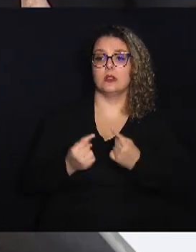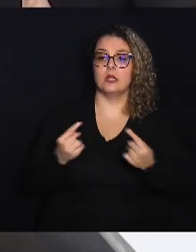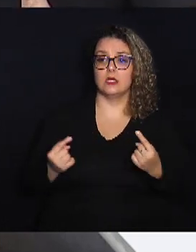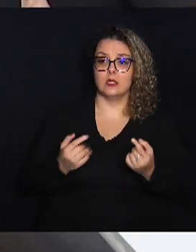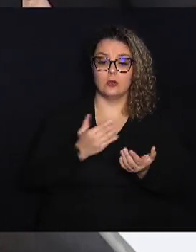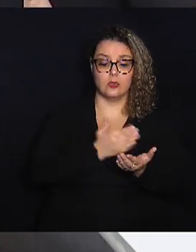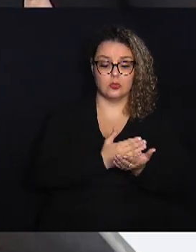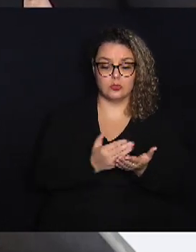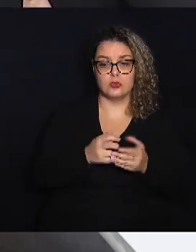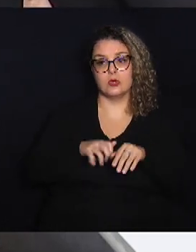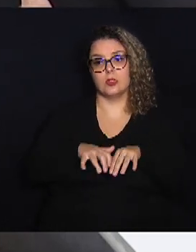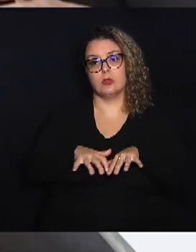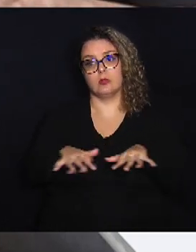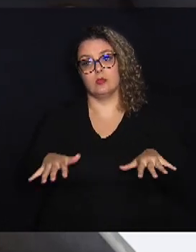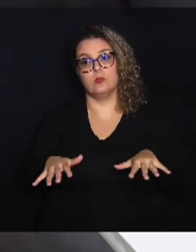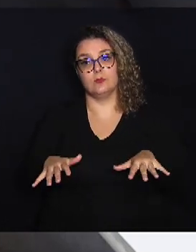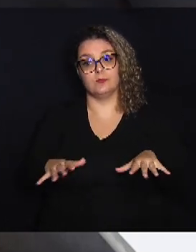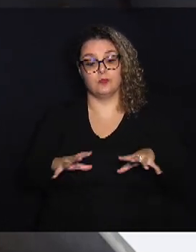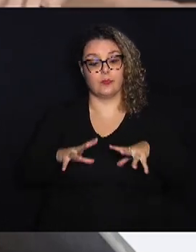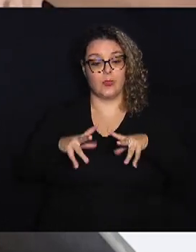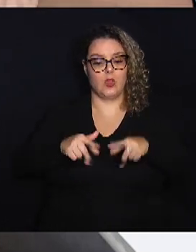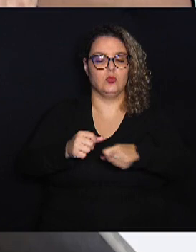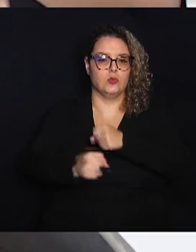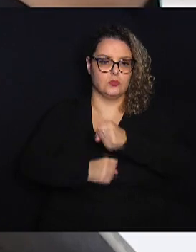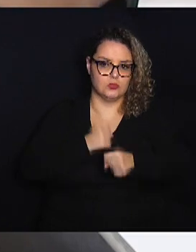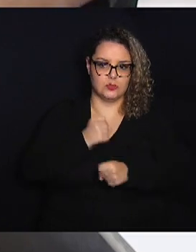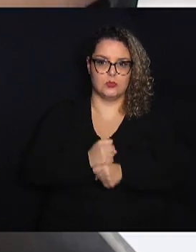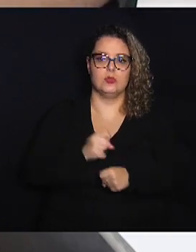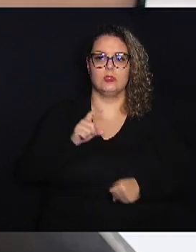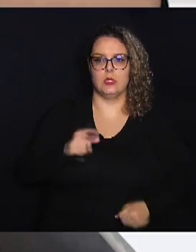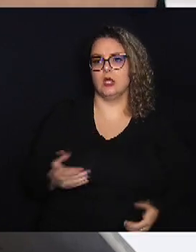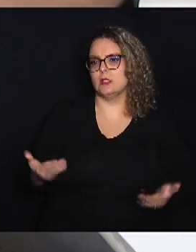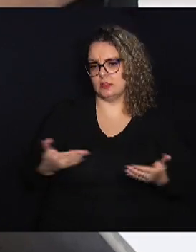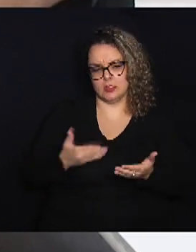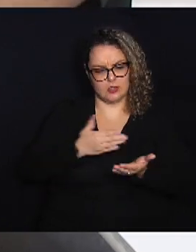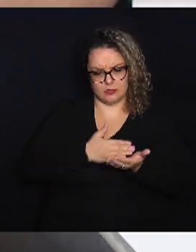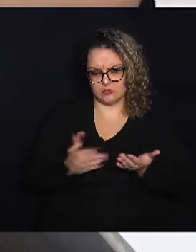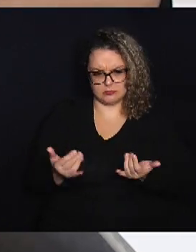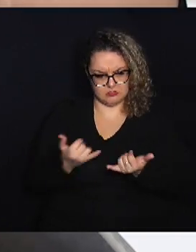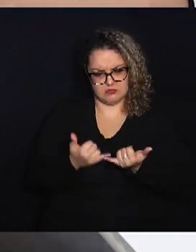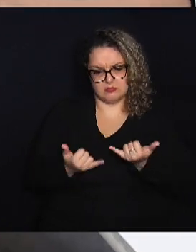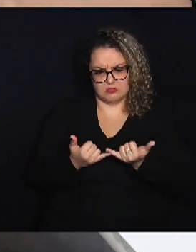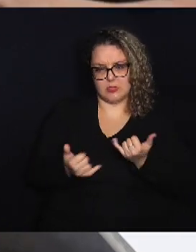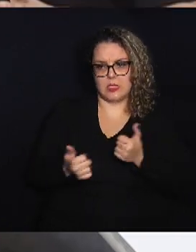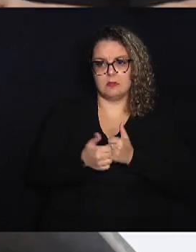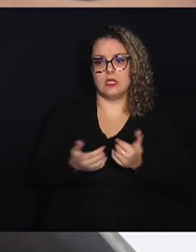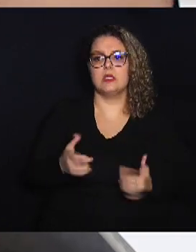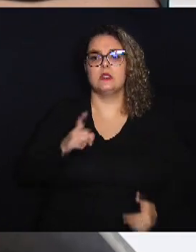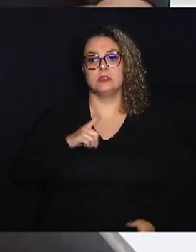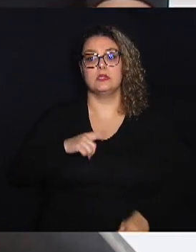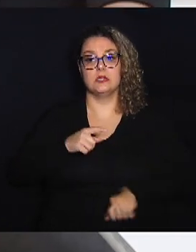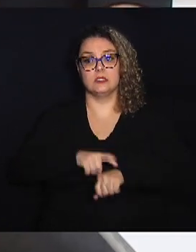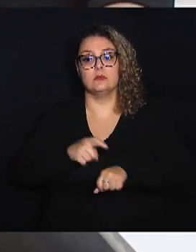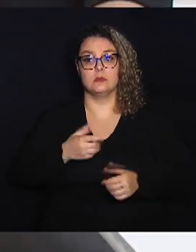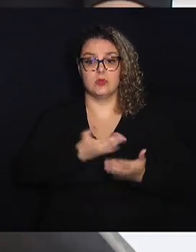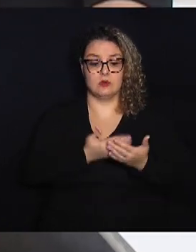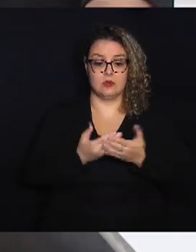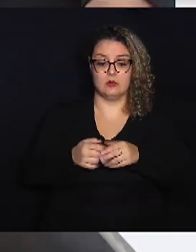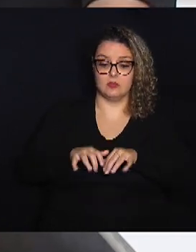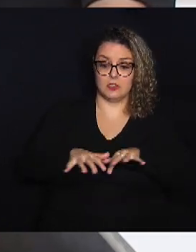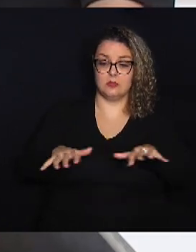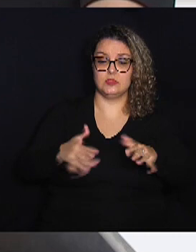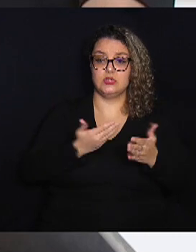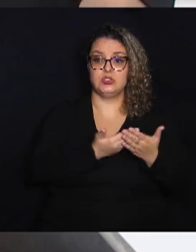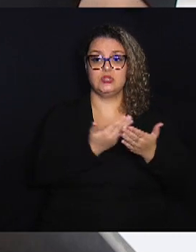a distribuição disso ao longo do ano, mesmo agora, mas perto do meio do ano ainda dá tempo para fazer essa